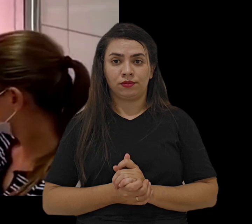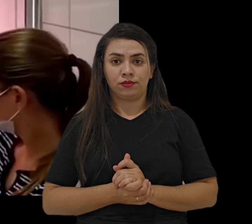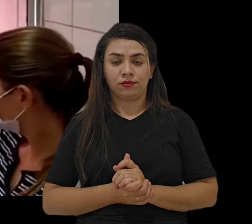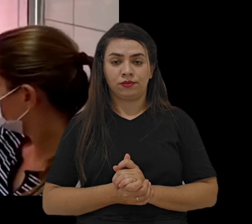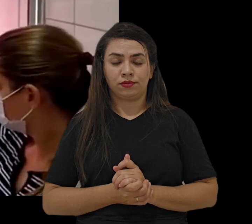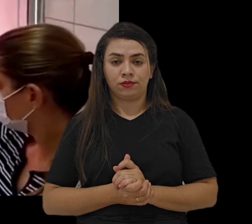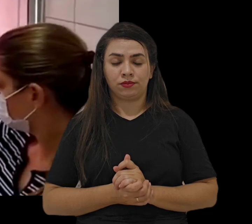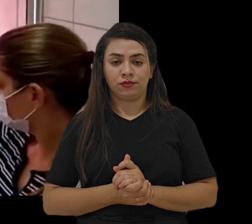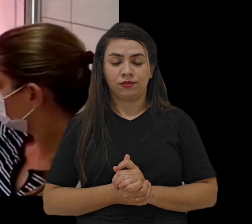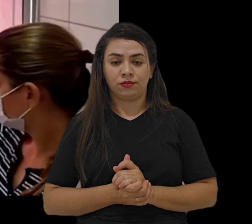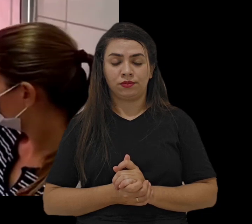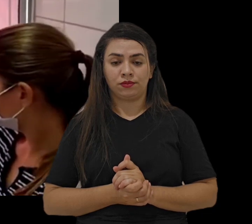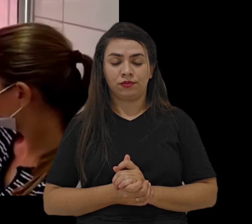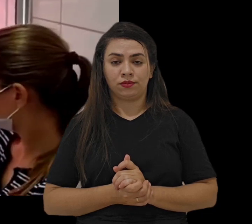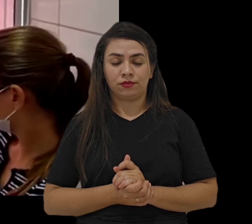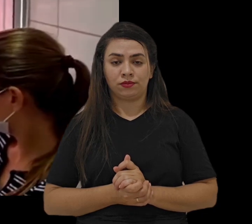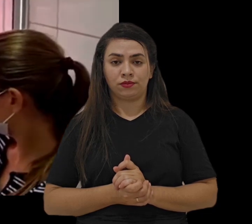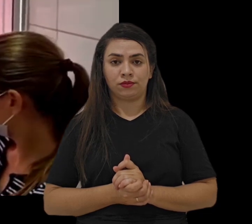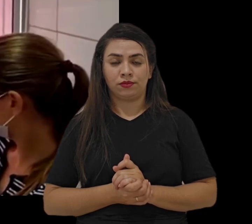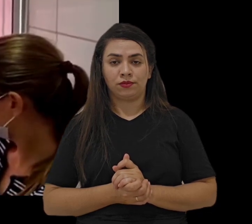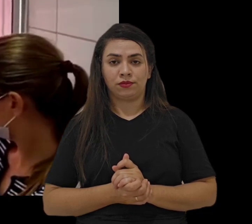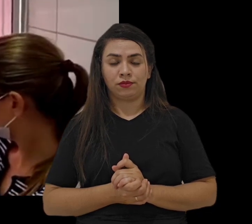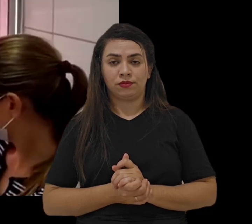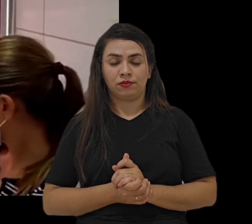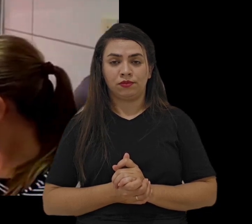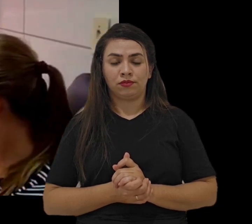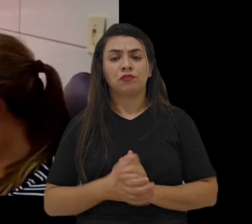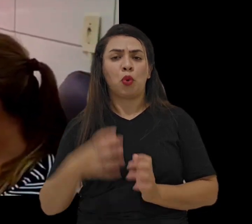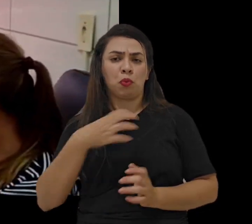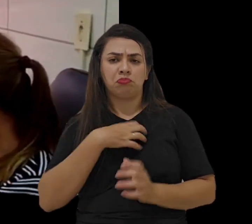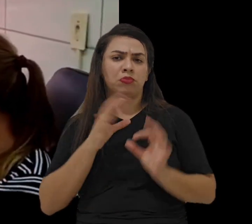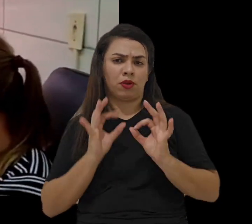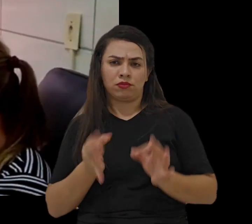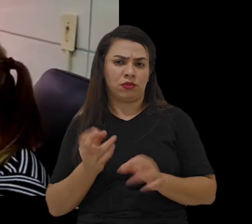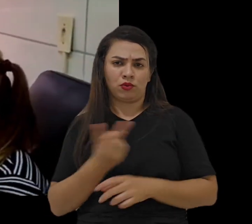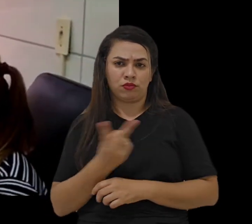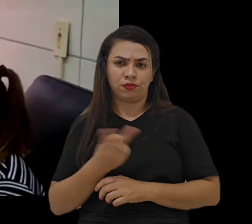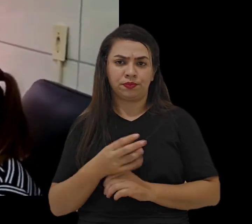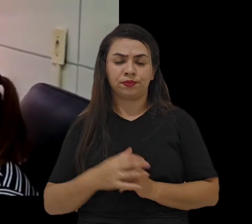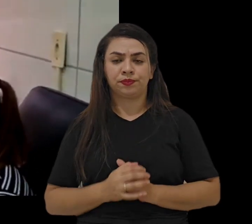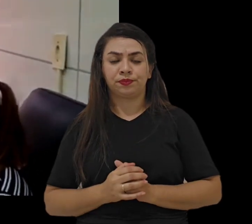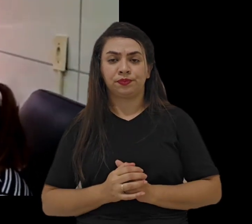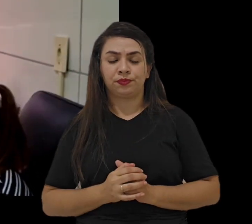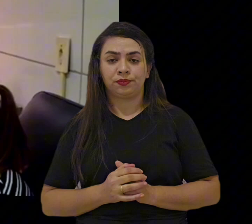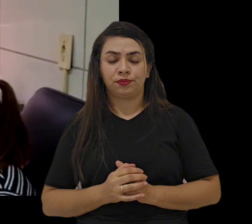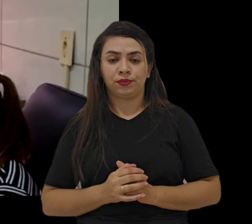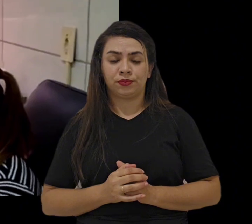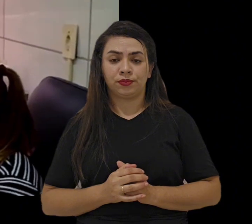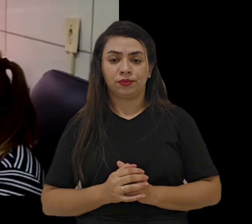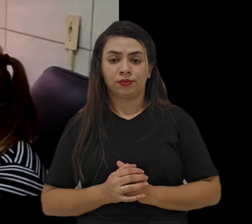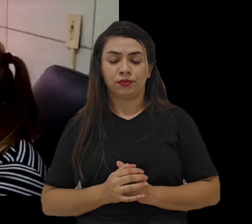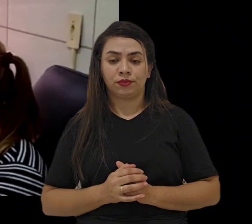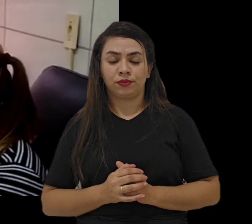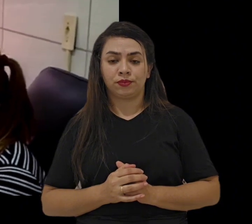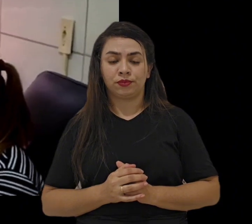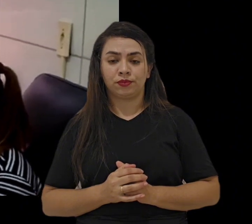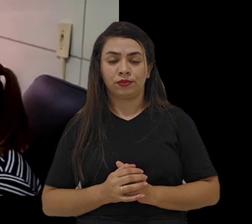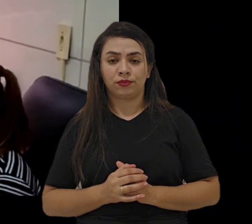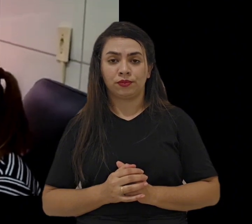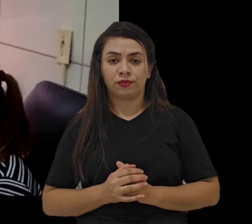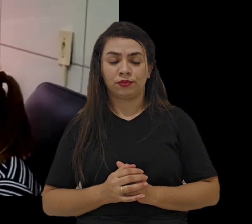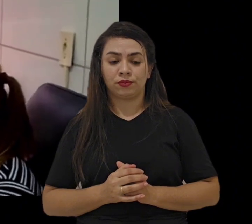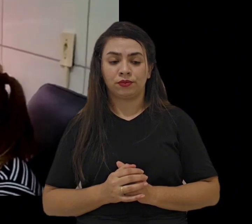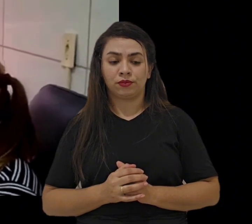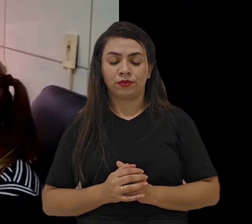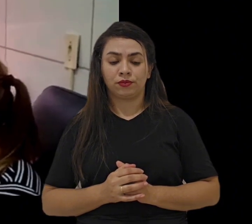esse algodão com álcool e descarta ele. Tá? Posso já fazer a coleta agora enquanto está molhado? Não, espera só um pouquinho para secar. É